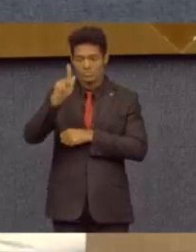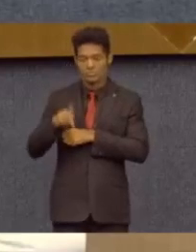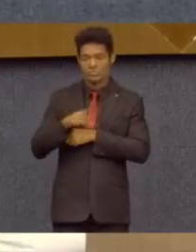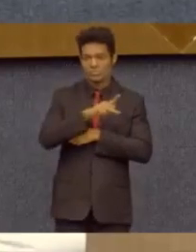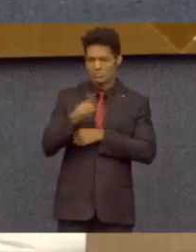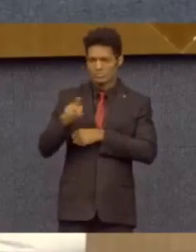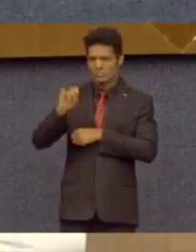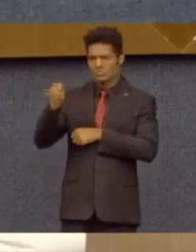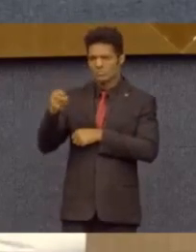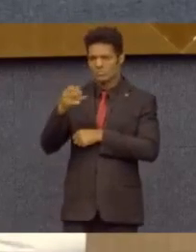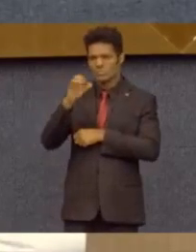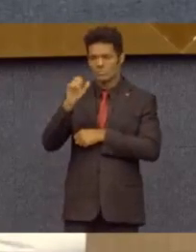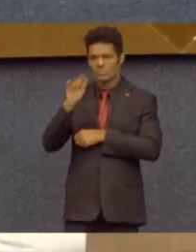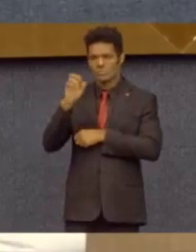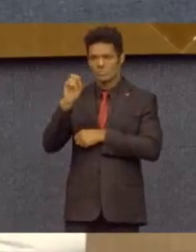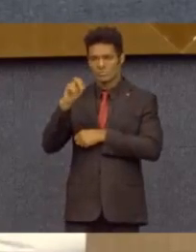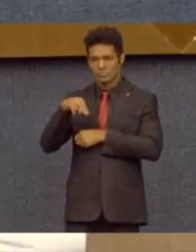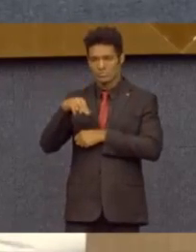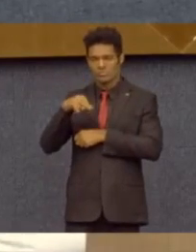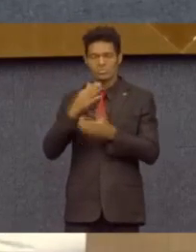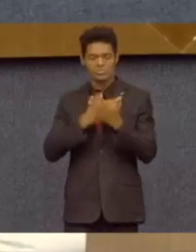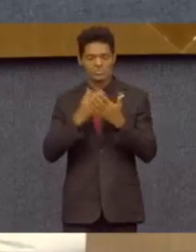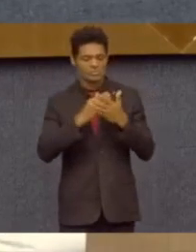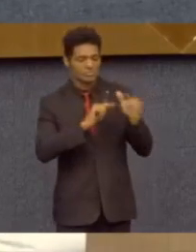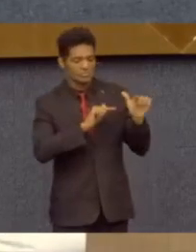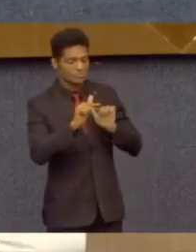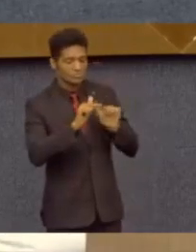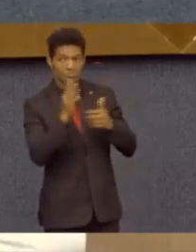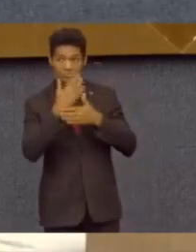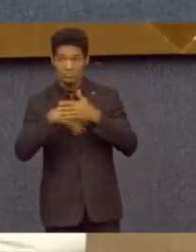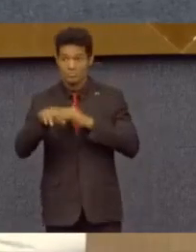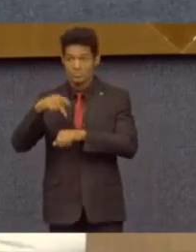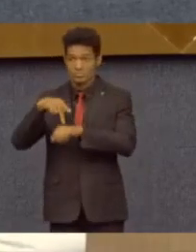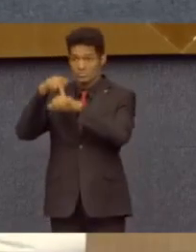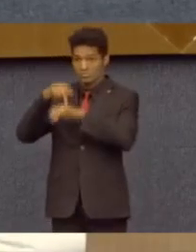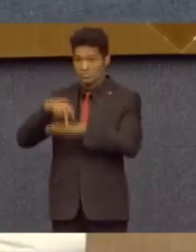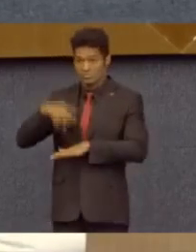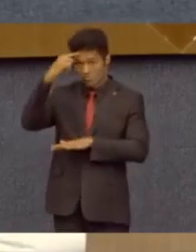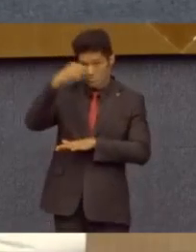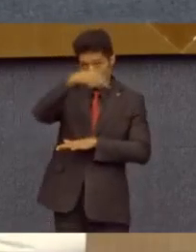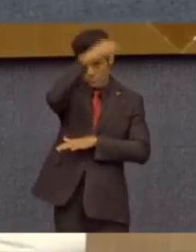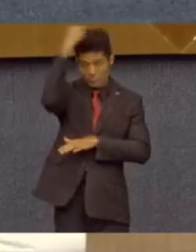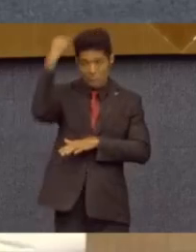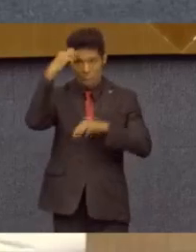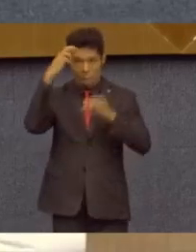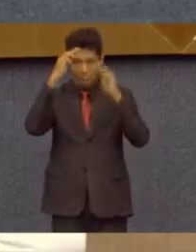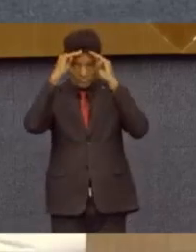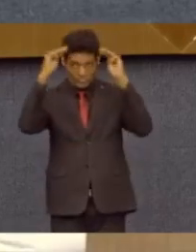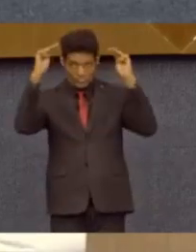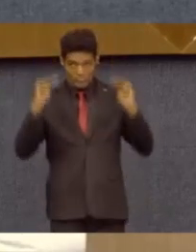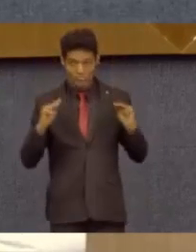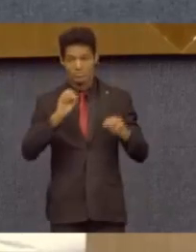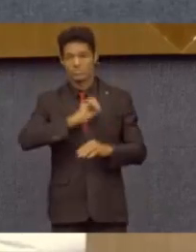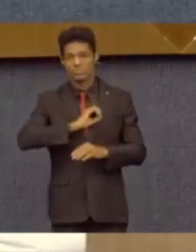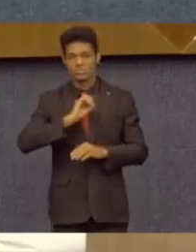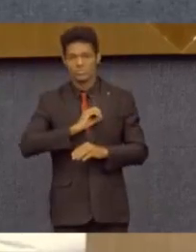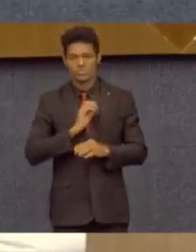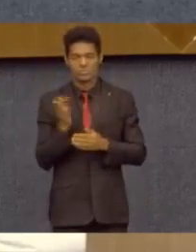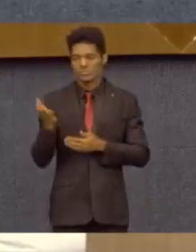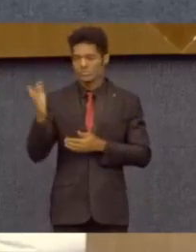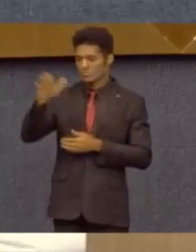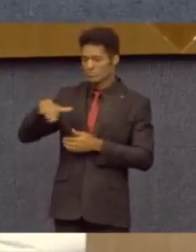paróquia Santa Dulce dos Pobres, localizado no aglomerado da Serra. Apesar de seu curto período